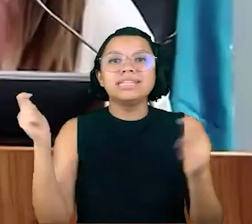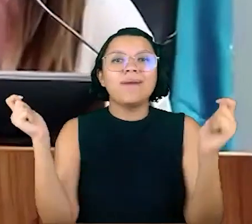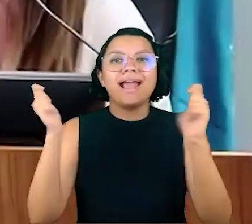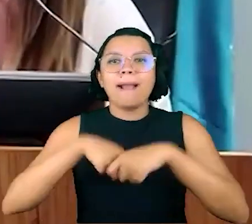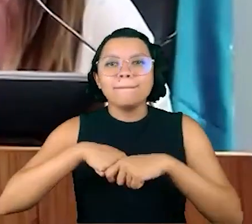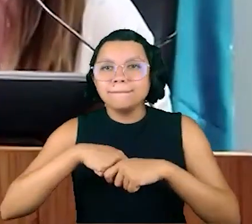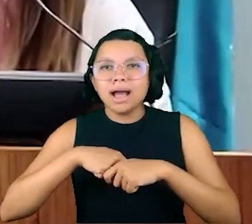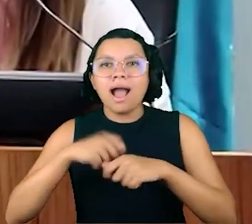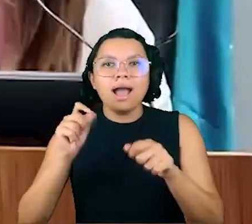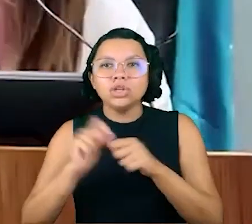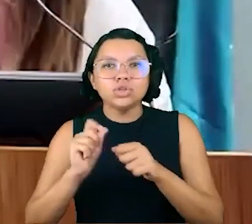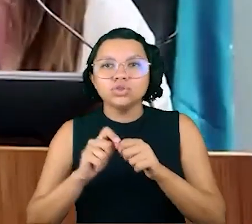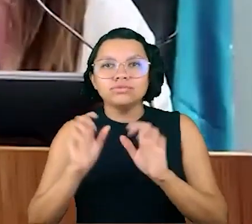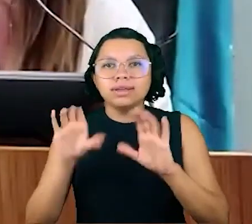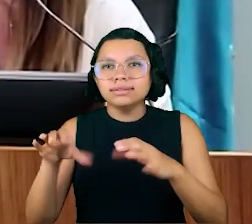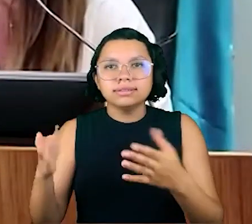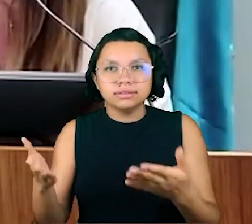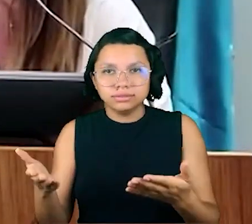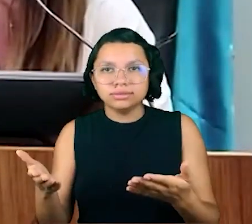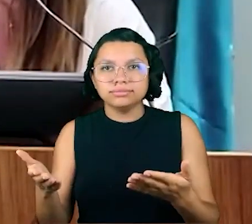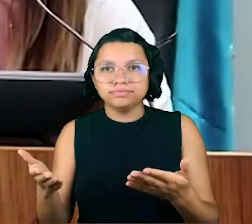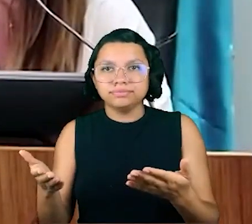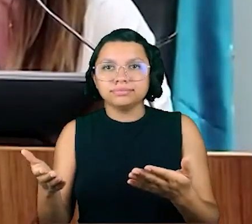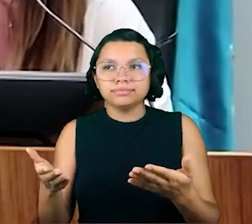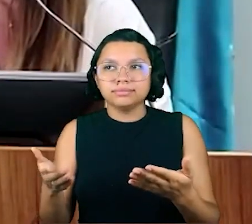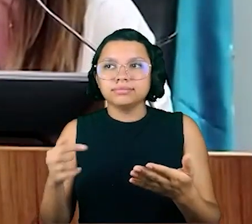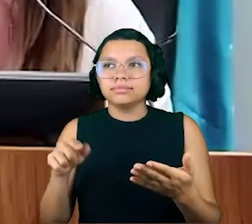é capaz de fazer isso,